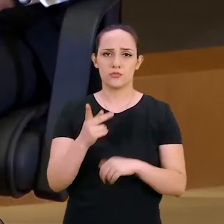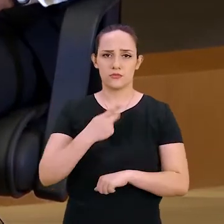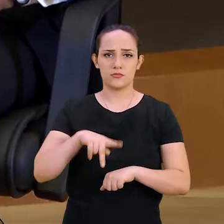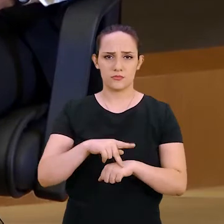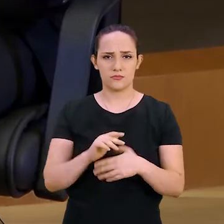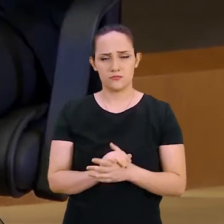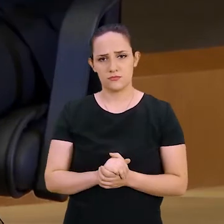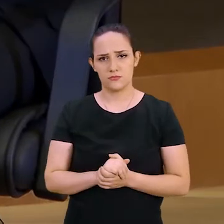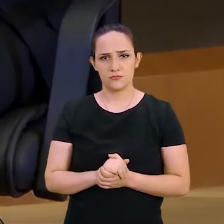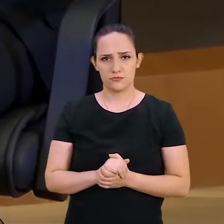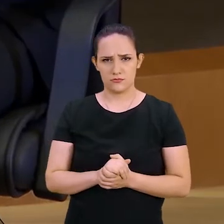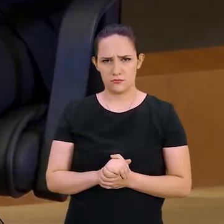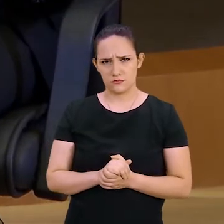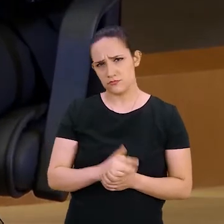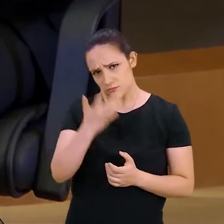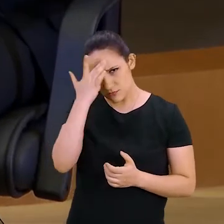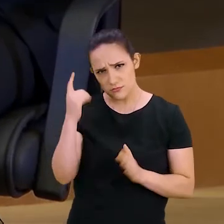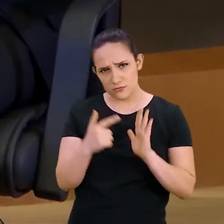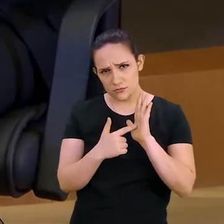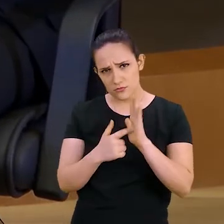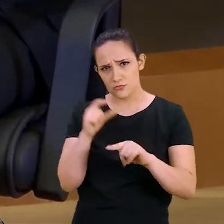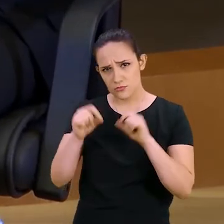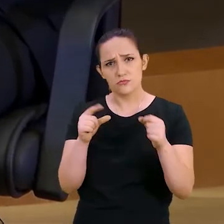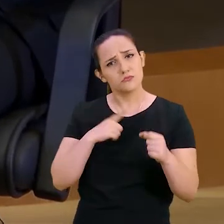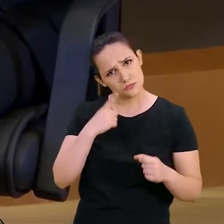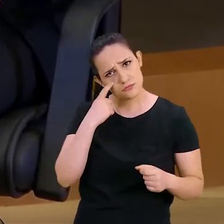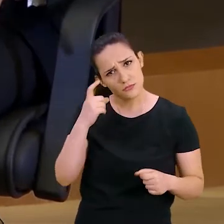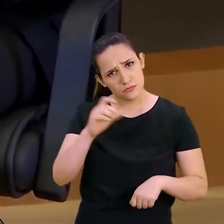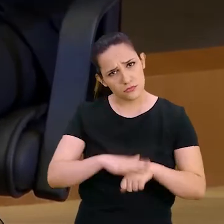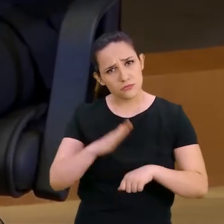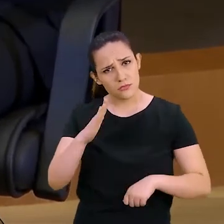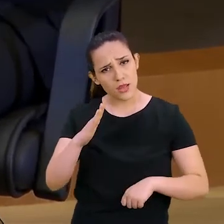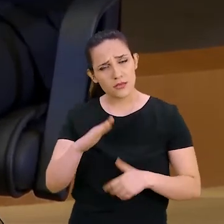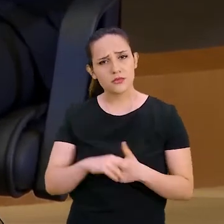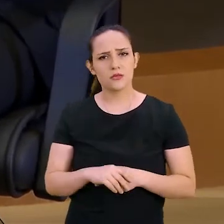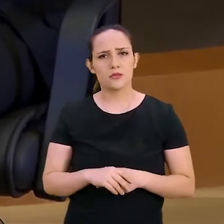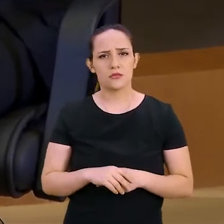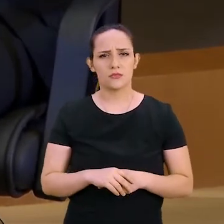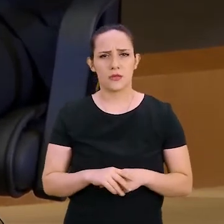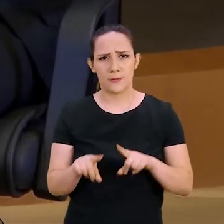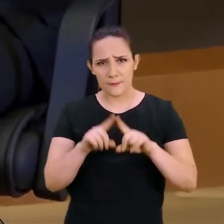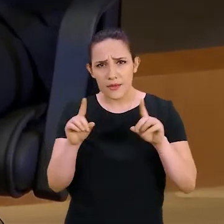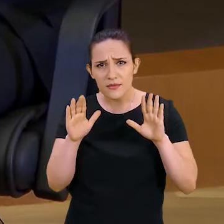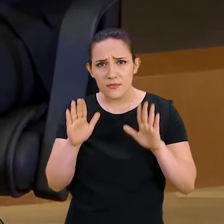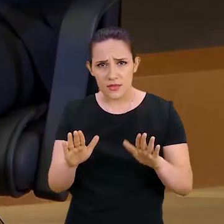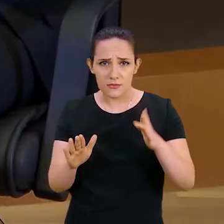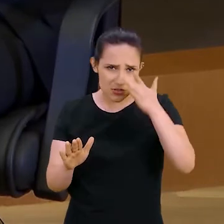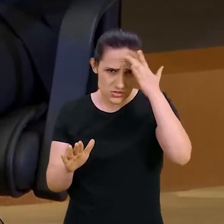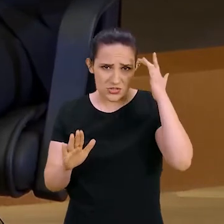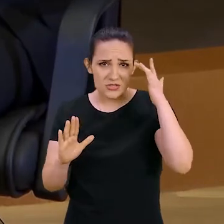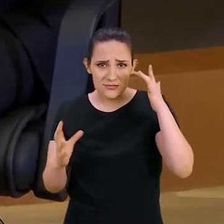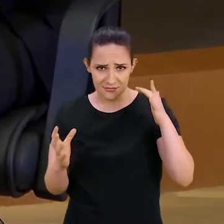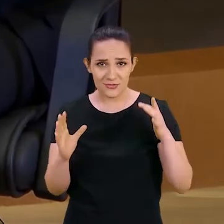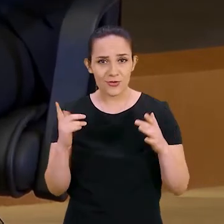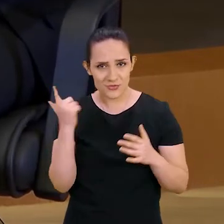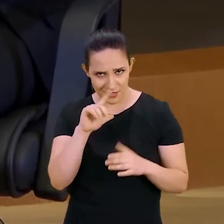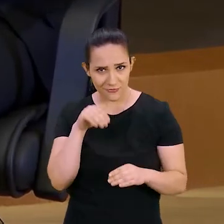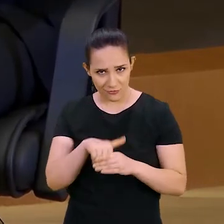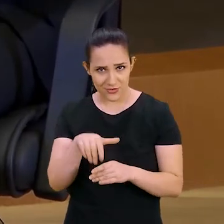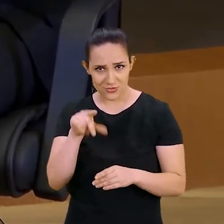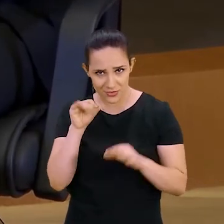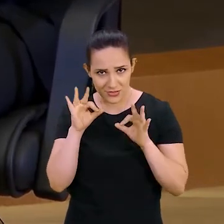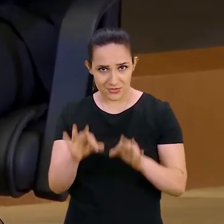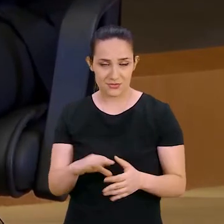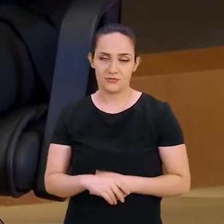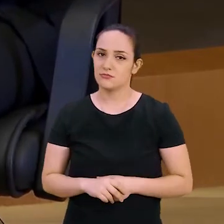país, as pessoas demonstram que cada vez estão mais interessadas na política, mas essas pessoas estão preparadas para